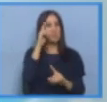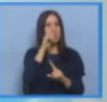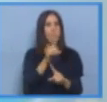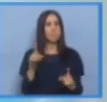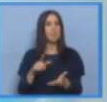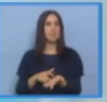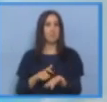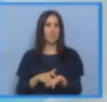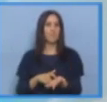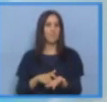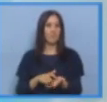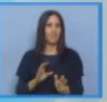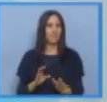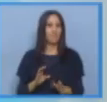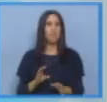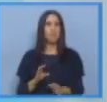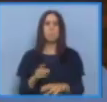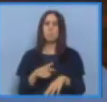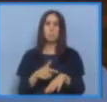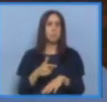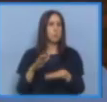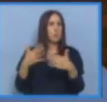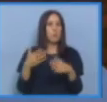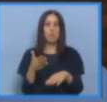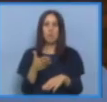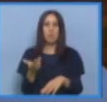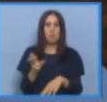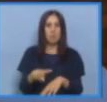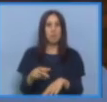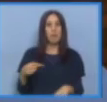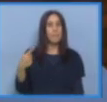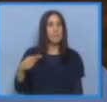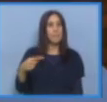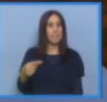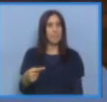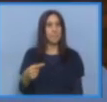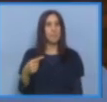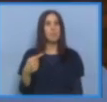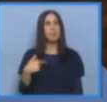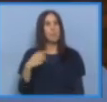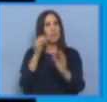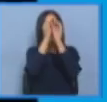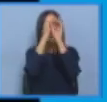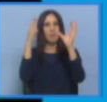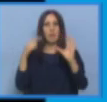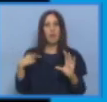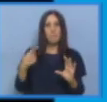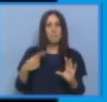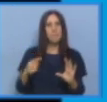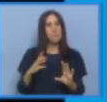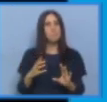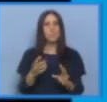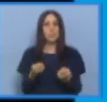ele é necessário. Pode ser feito a qualquer momento, a qualquer altura, no dia-a-dia. Então a nossa ideia era passar do dia-a-dia para uma coisa